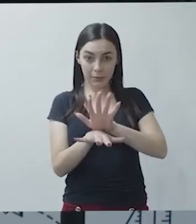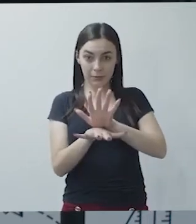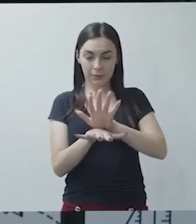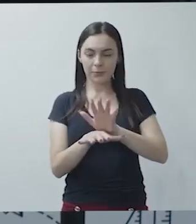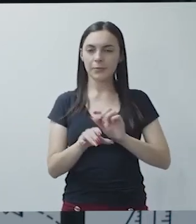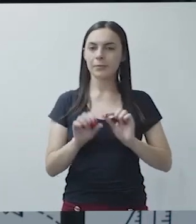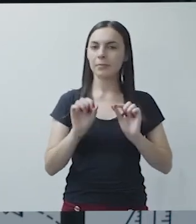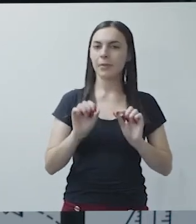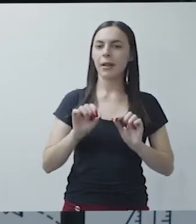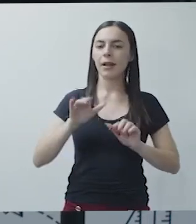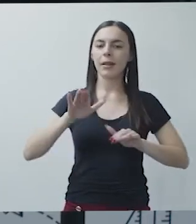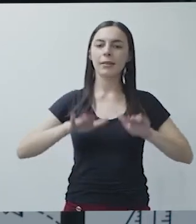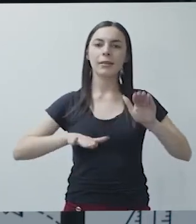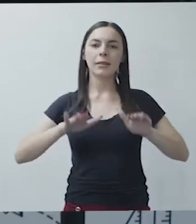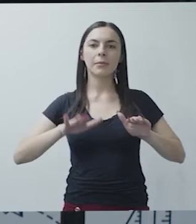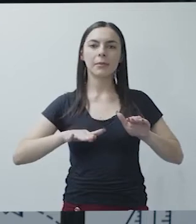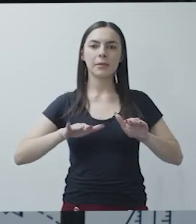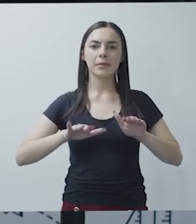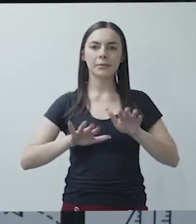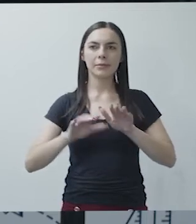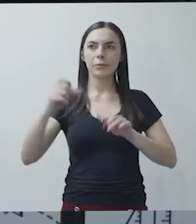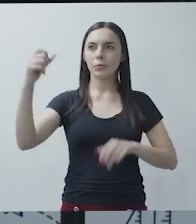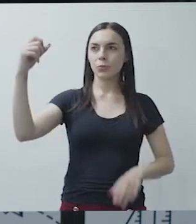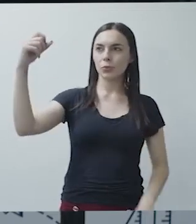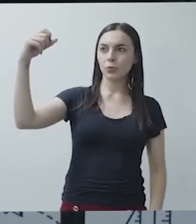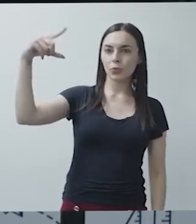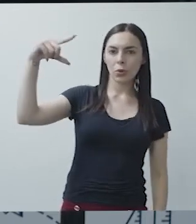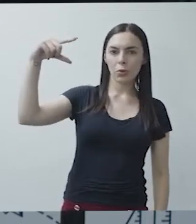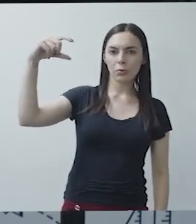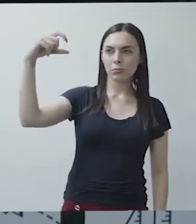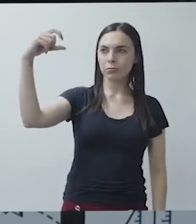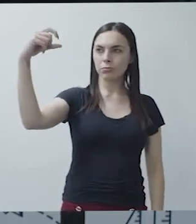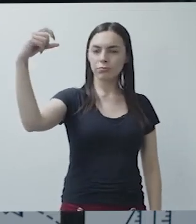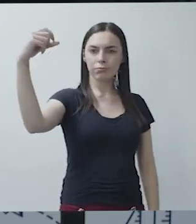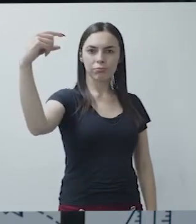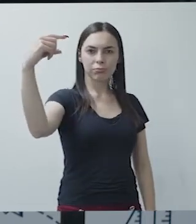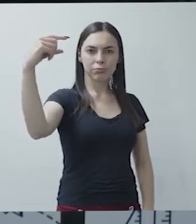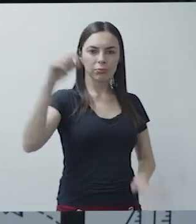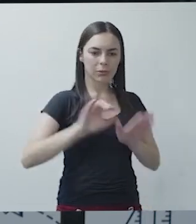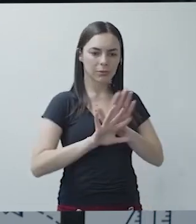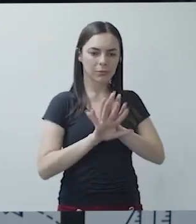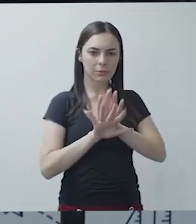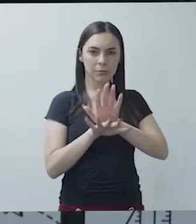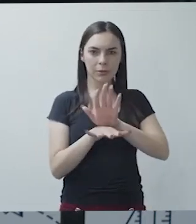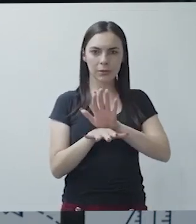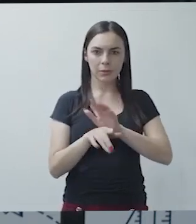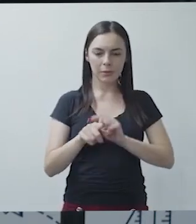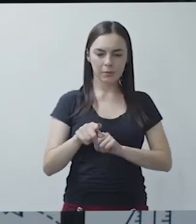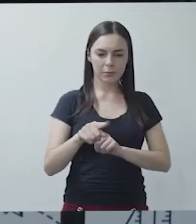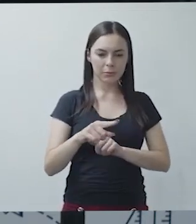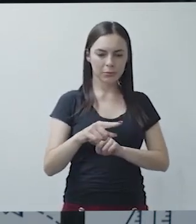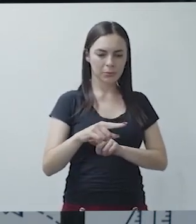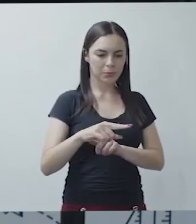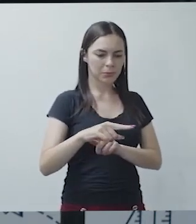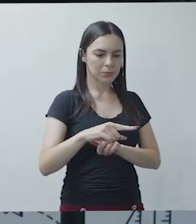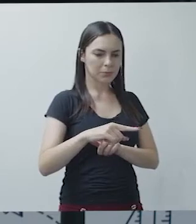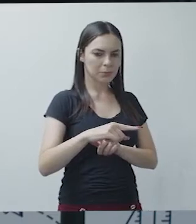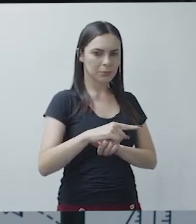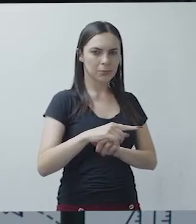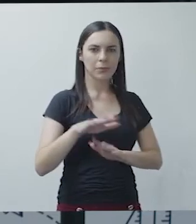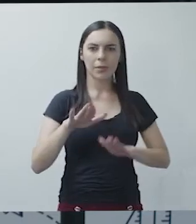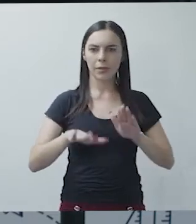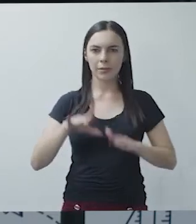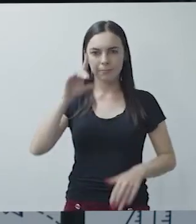ponteiro. Mas conforme ficava a sombra, né, o sol batia em cima, e a sombra indicava um período do dia, tá?